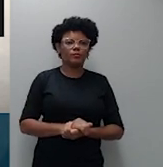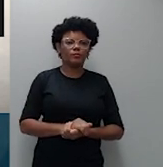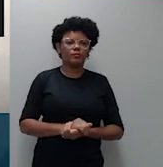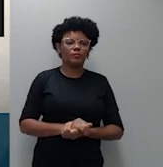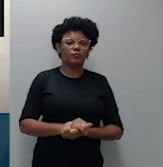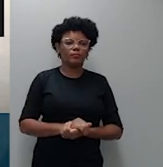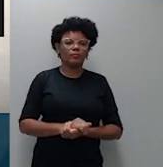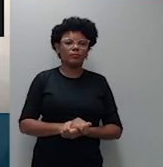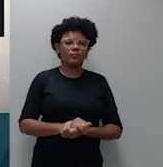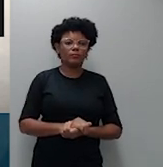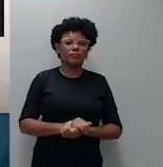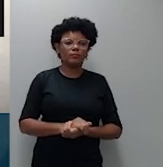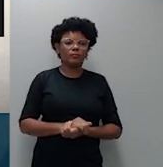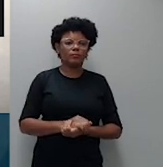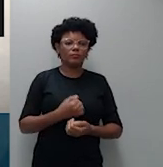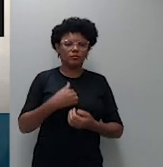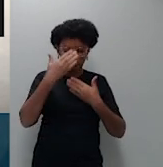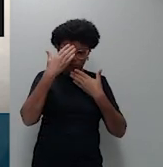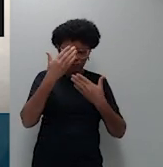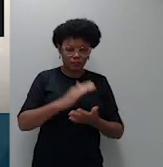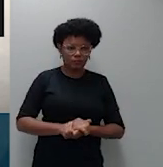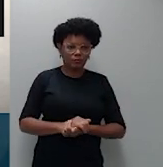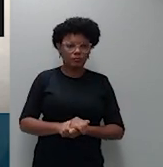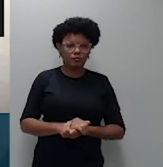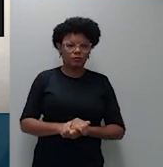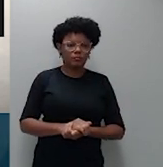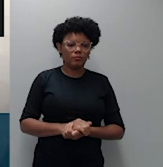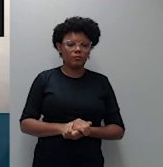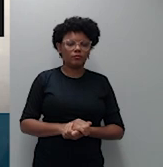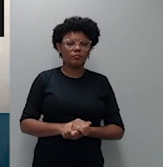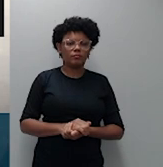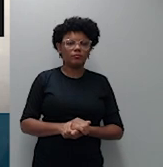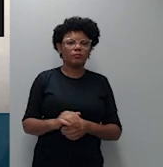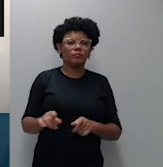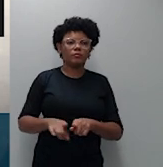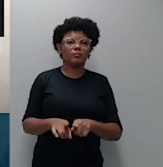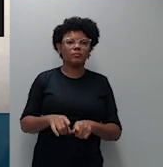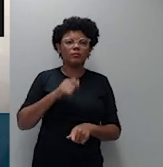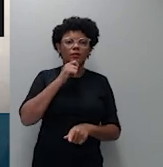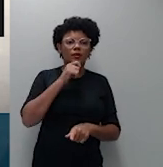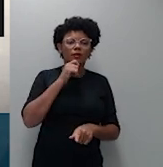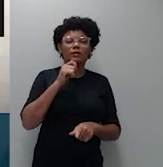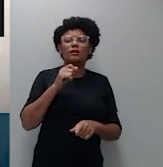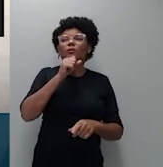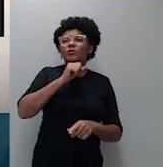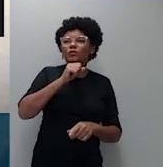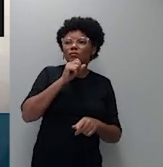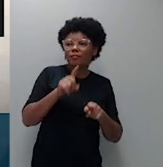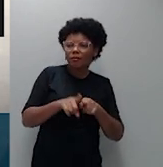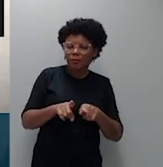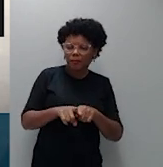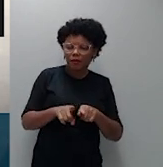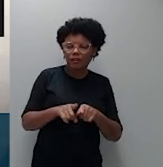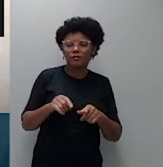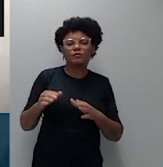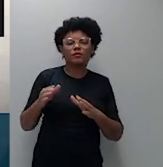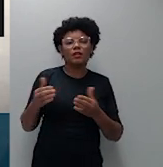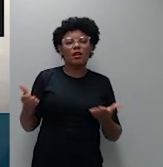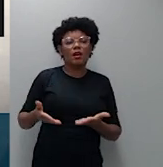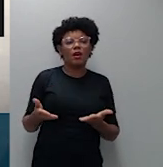Isabel também ainda antigos aqui na pauta eu vou chamar os votos